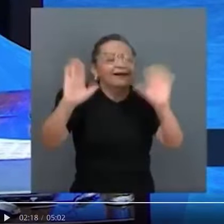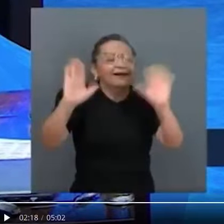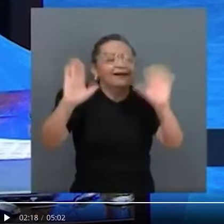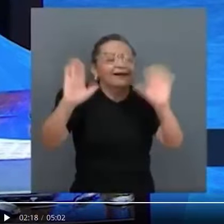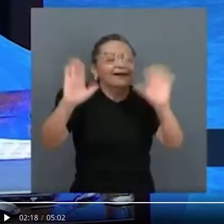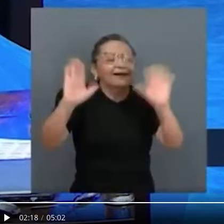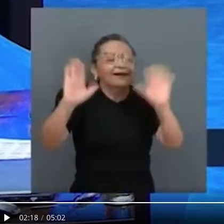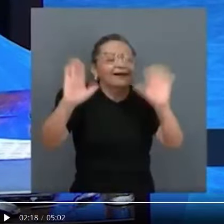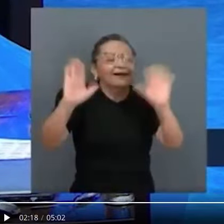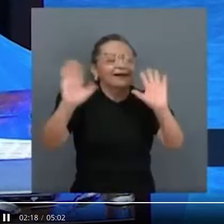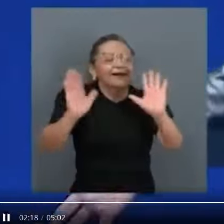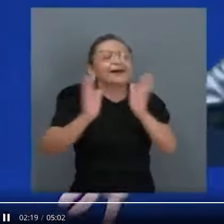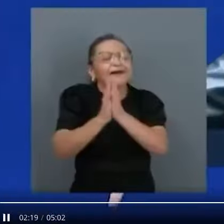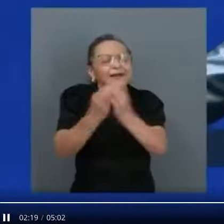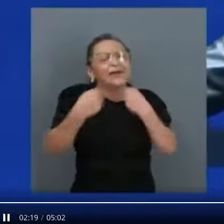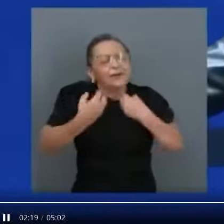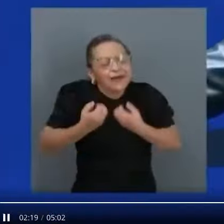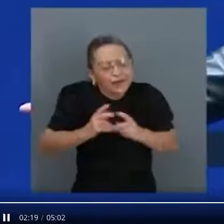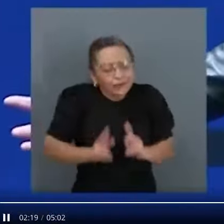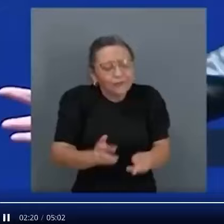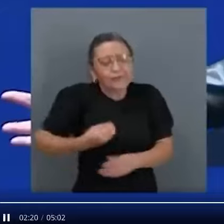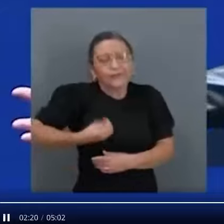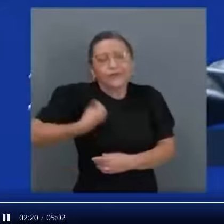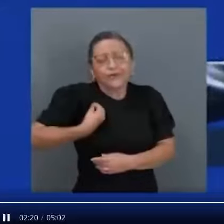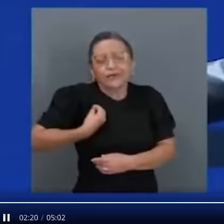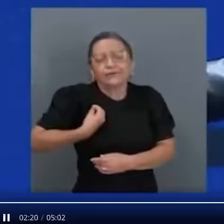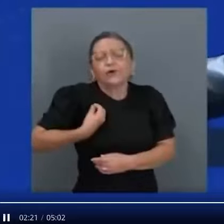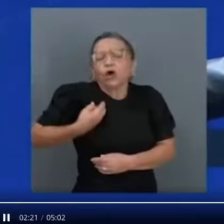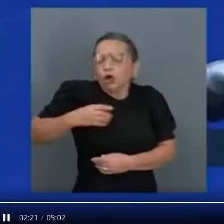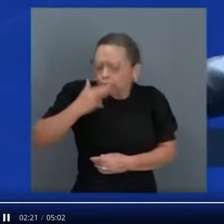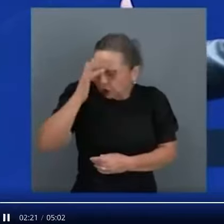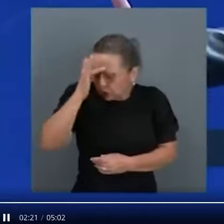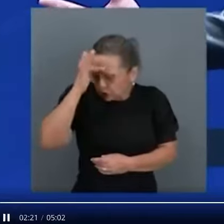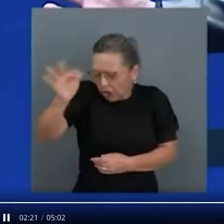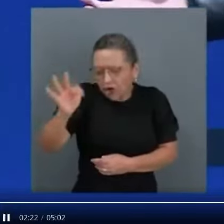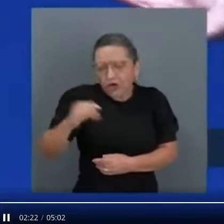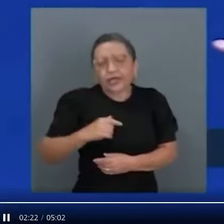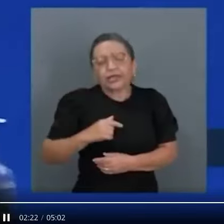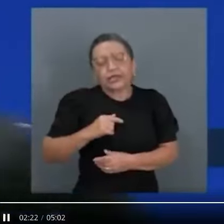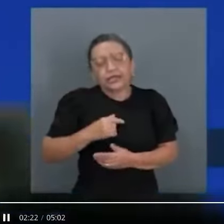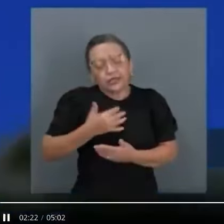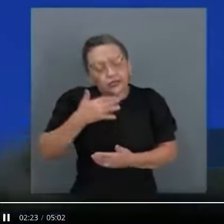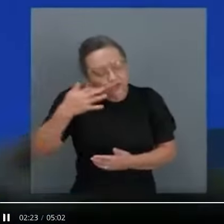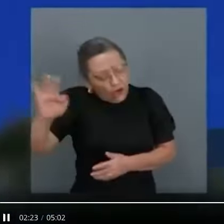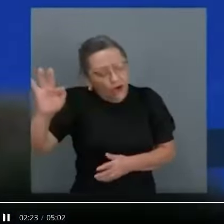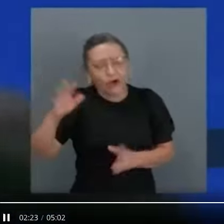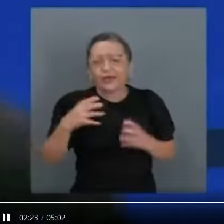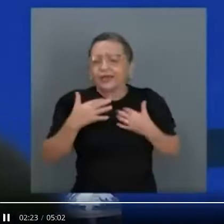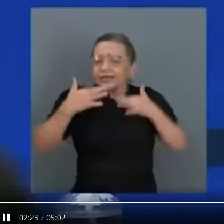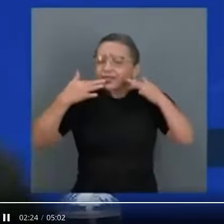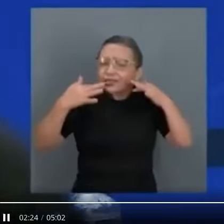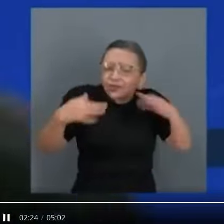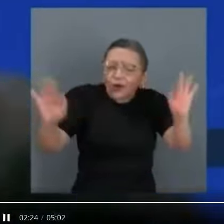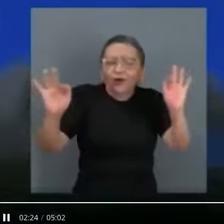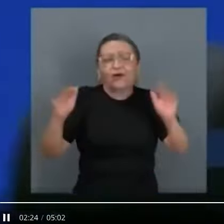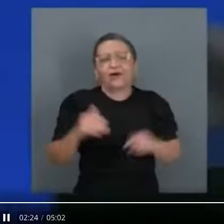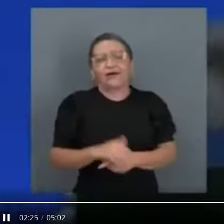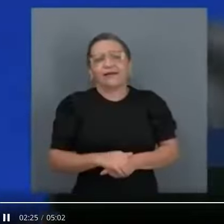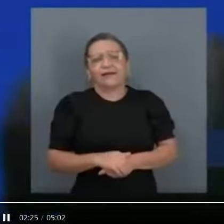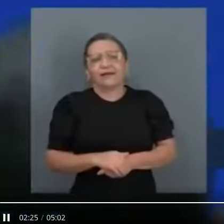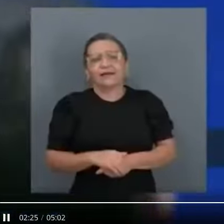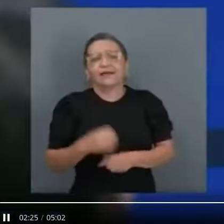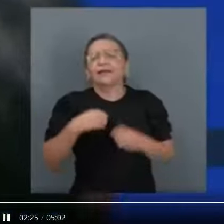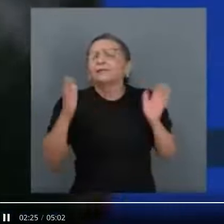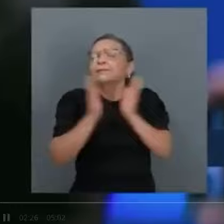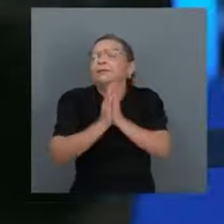Botou a mão na cabeça. Vai doer, eu sei! Vai doer muito! Não